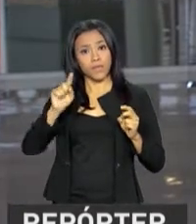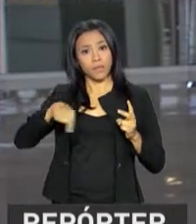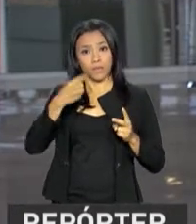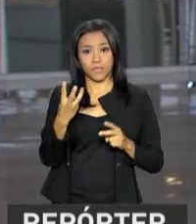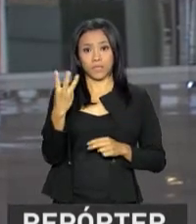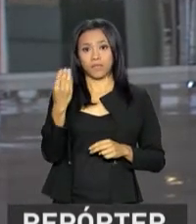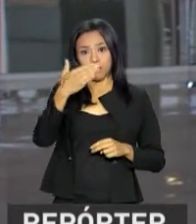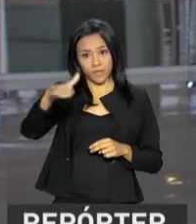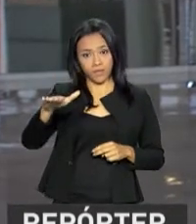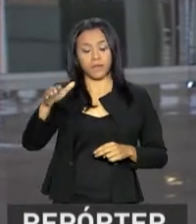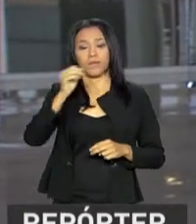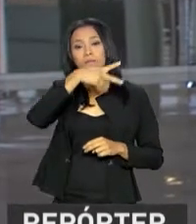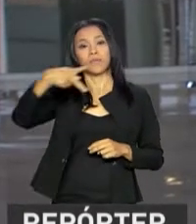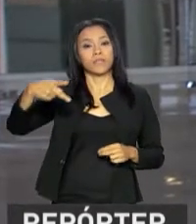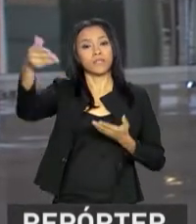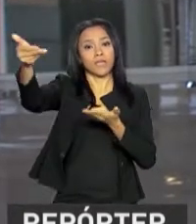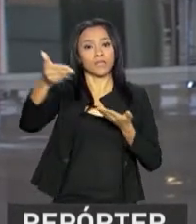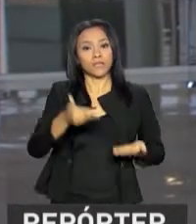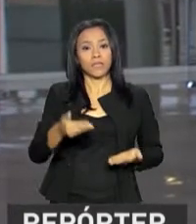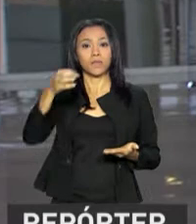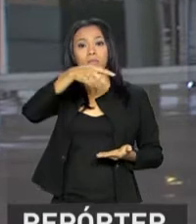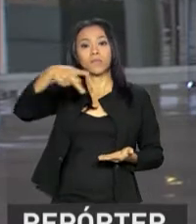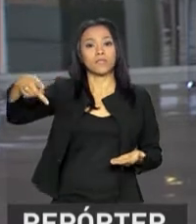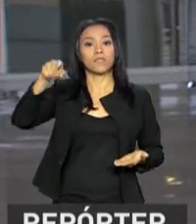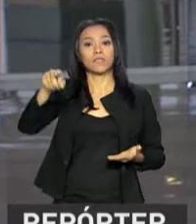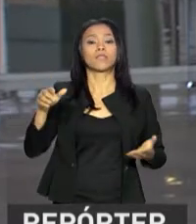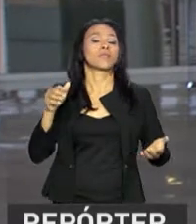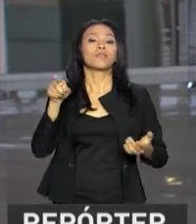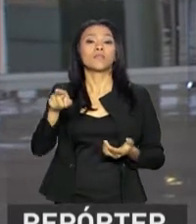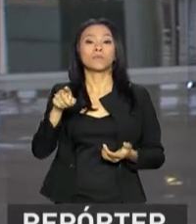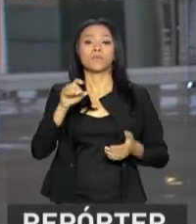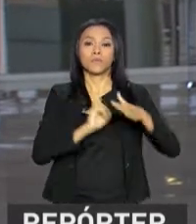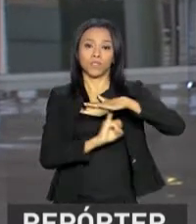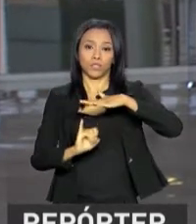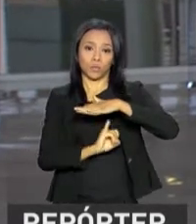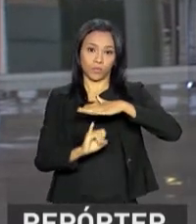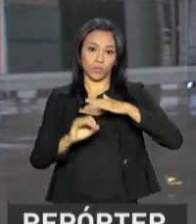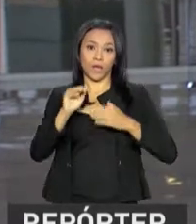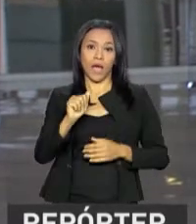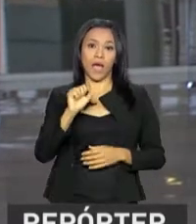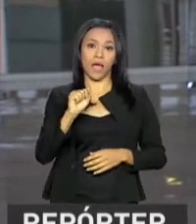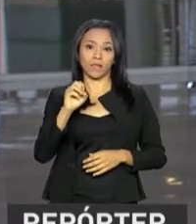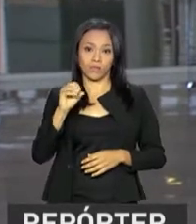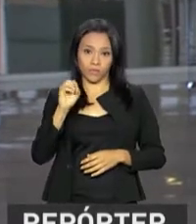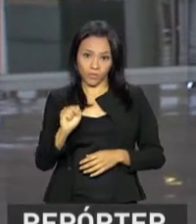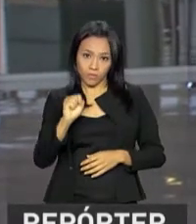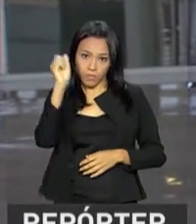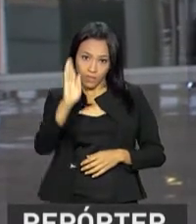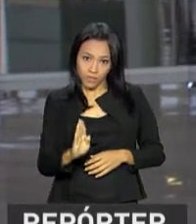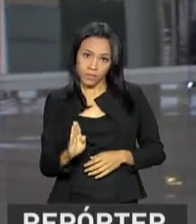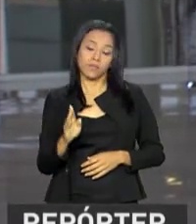meia o presidente temer recebe o presidente do instituto aço brasil marco polo de mello lopes presidente